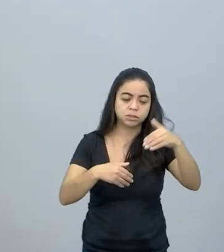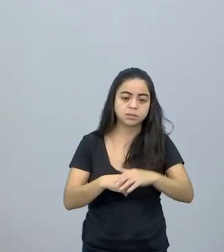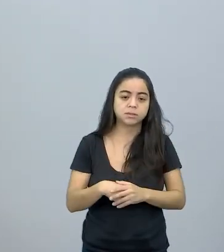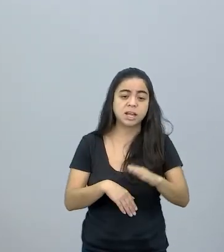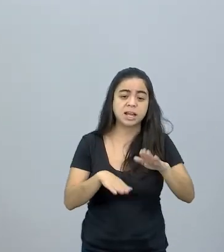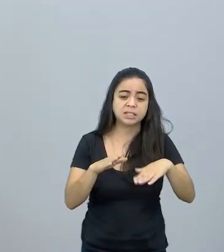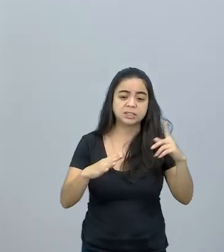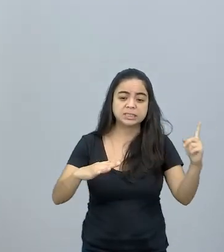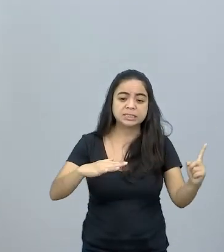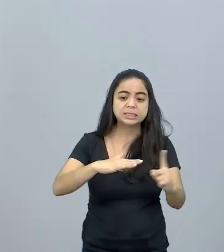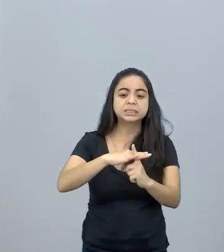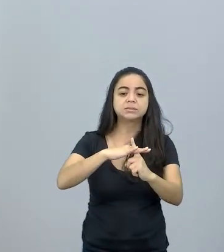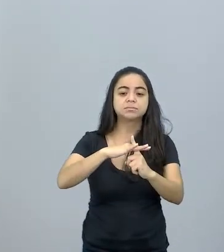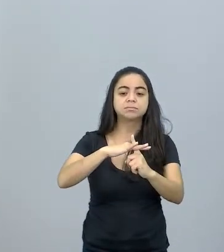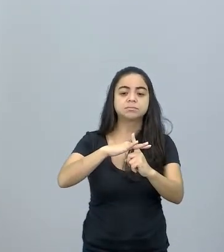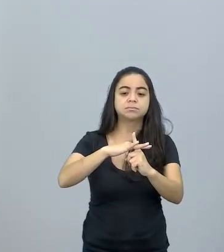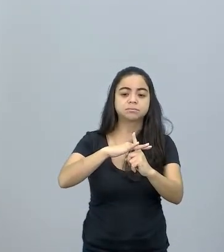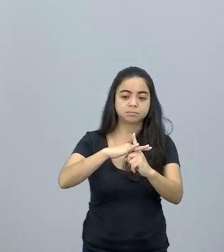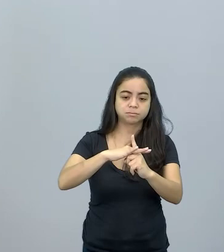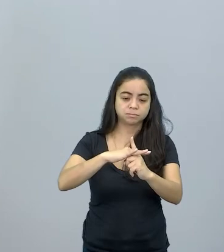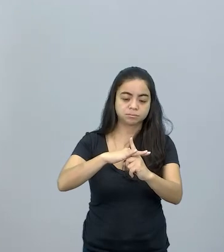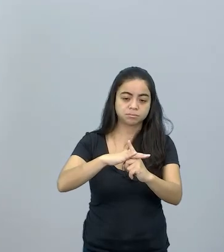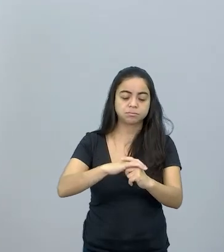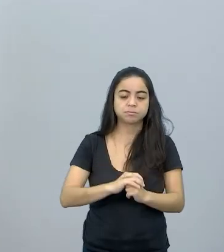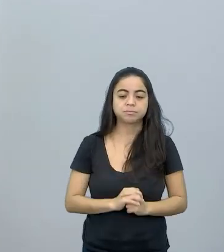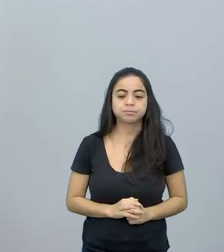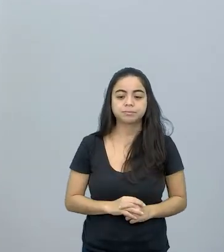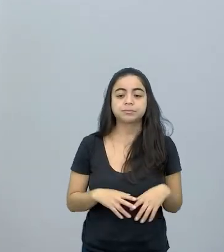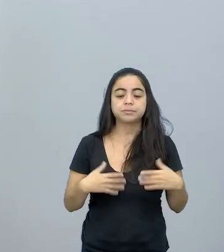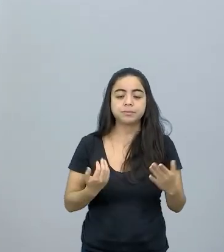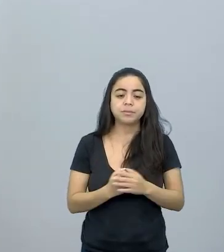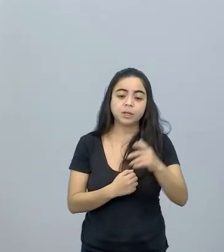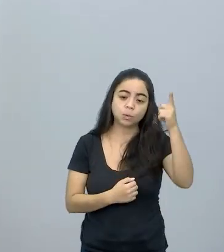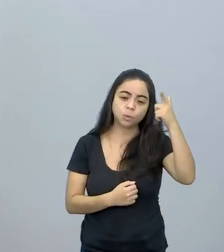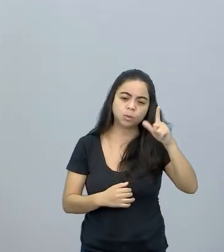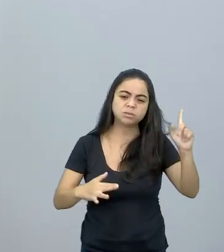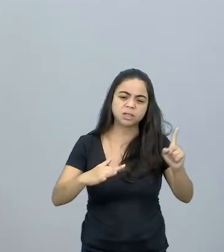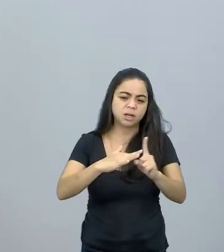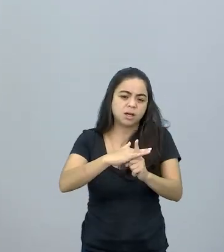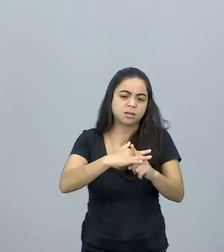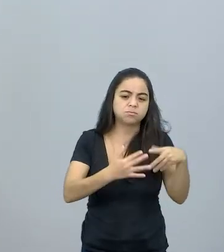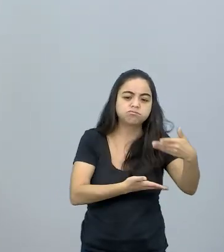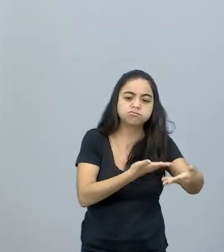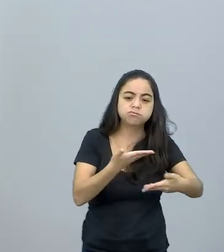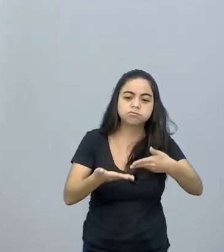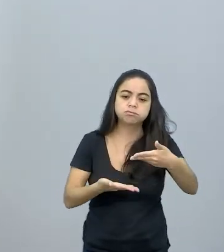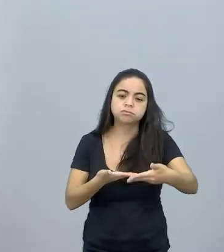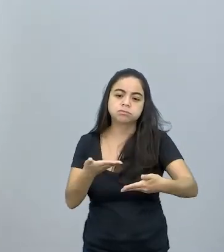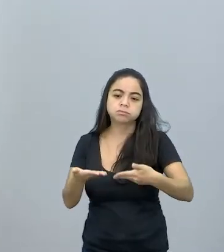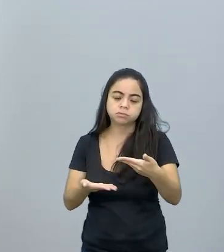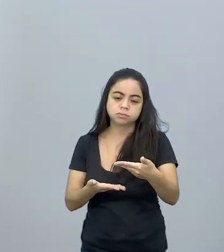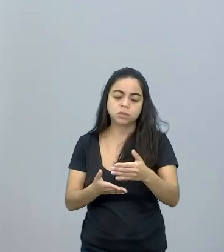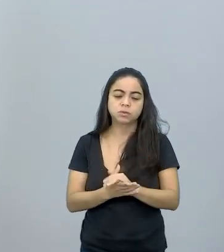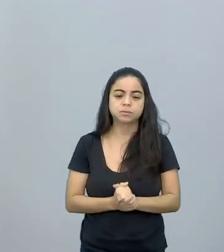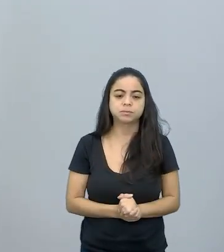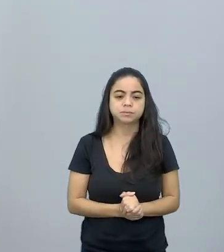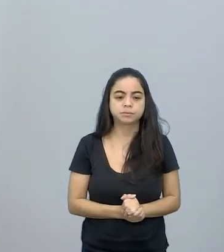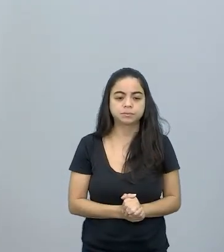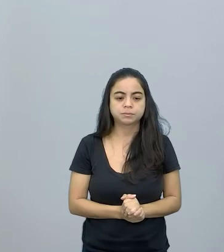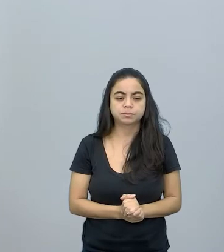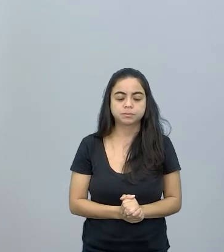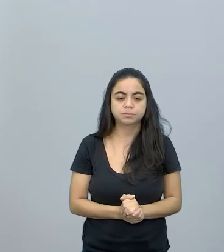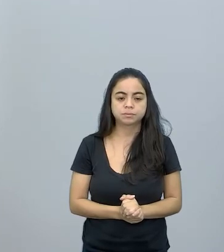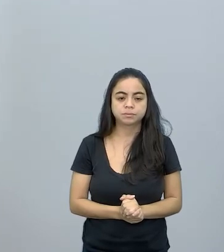eles se inserem ali nesse mesmo meio, né? Eles conseguem realmente partilhar de todos esses códigos, né?